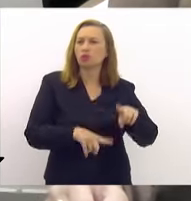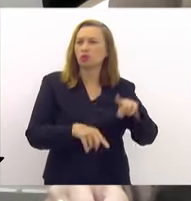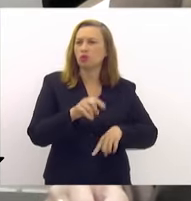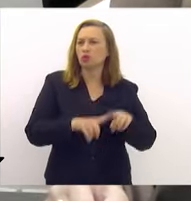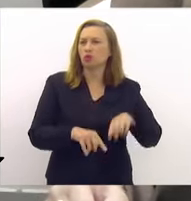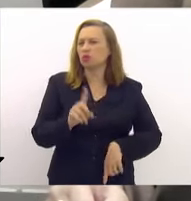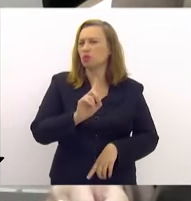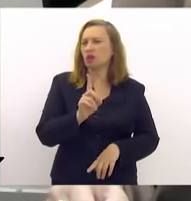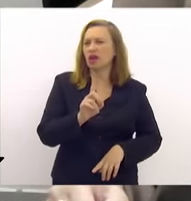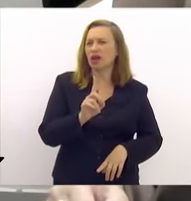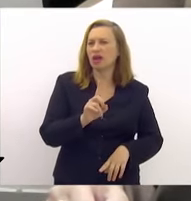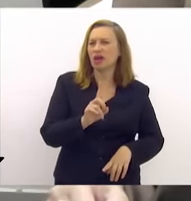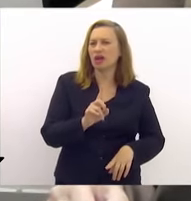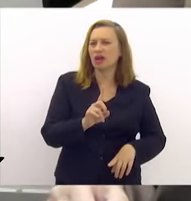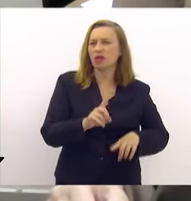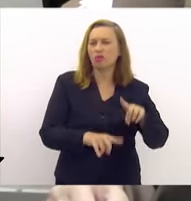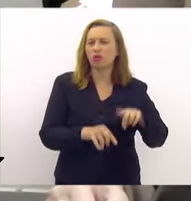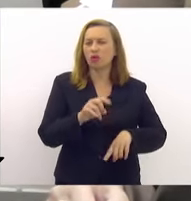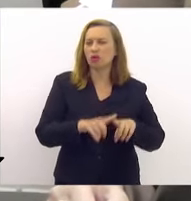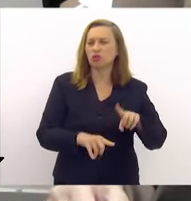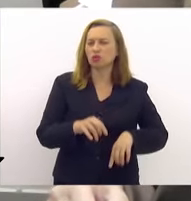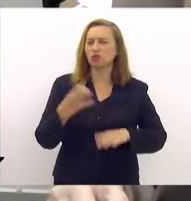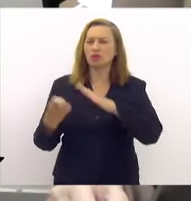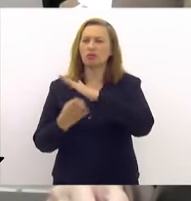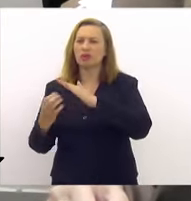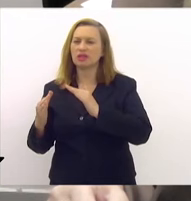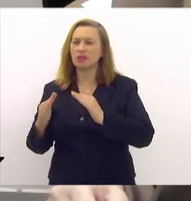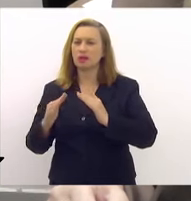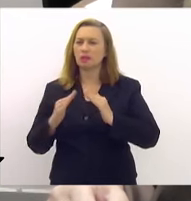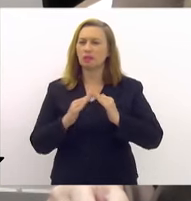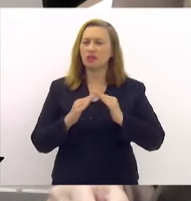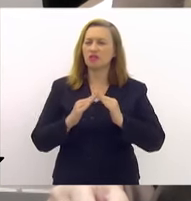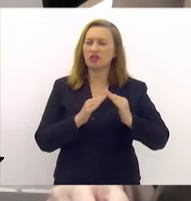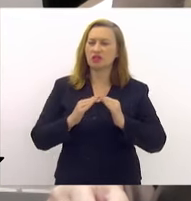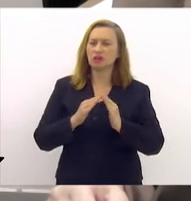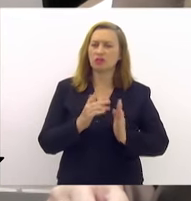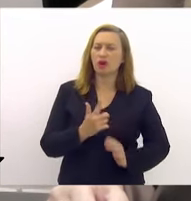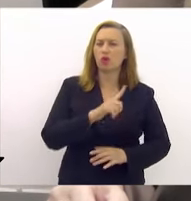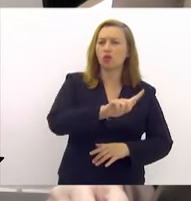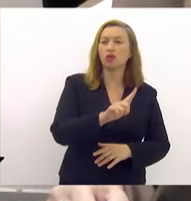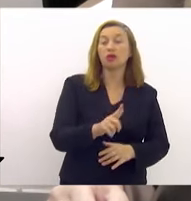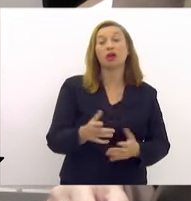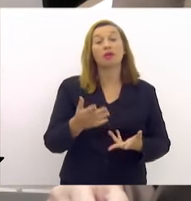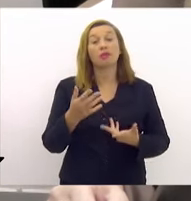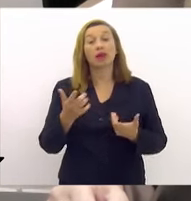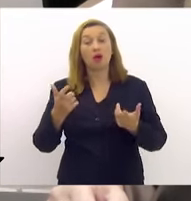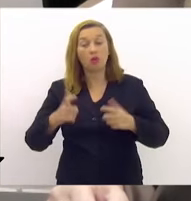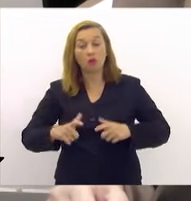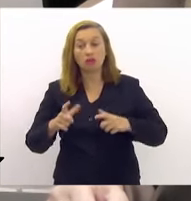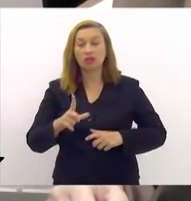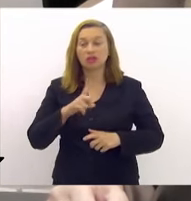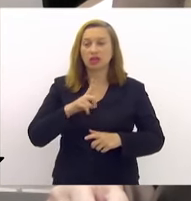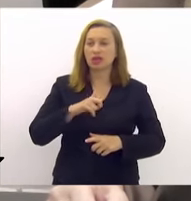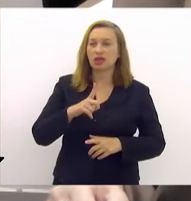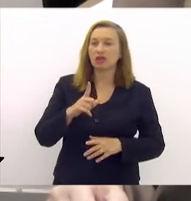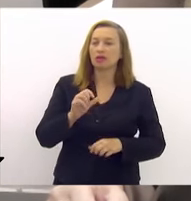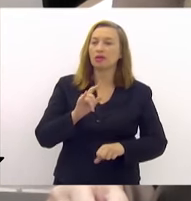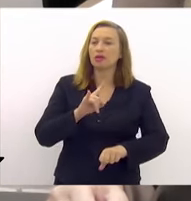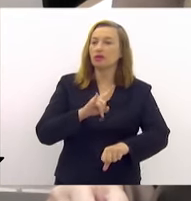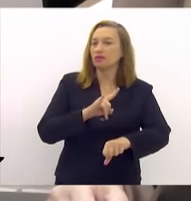mercadoria de uma empresa ficar mais perto de outra. Isso é para onde ele ter parar, beber uma água, fazer as suas necessidades,